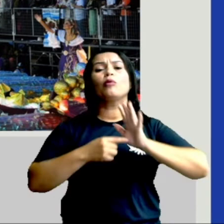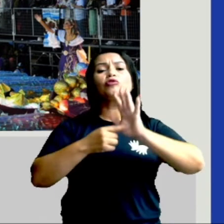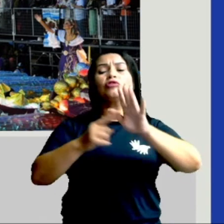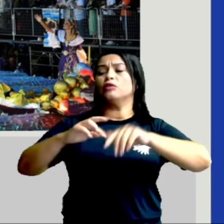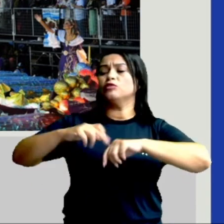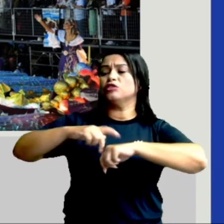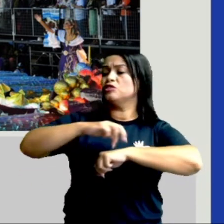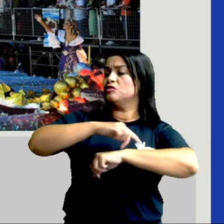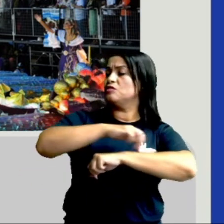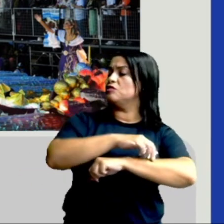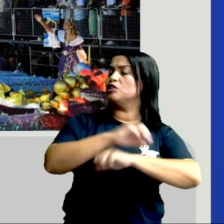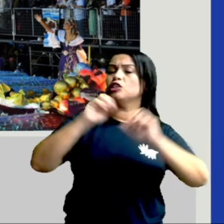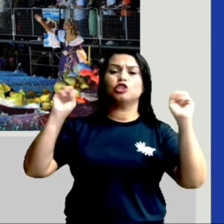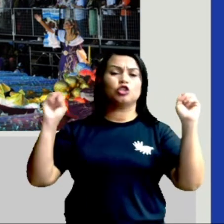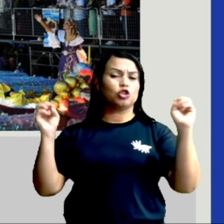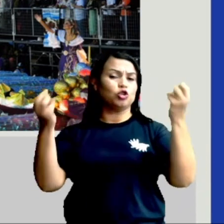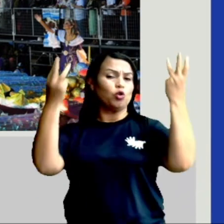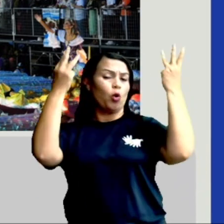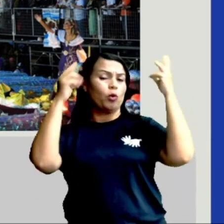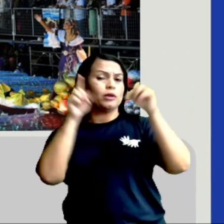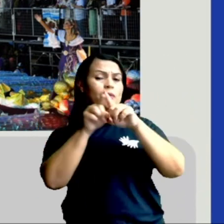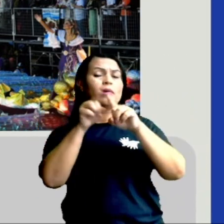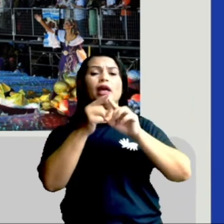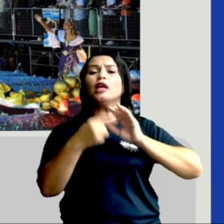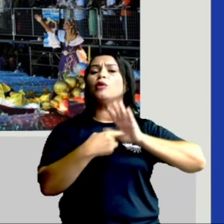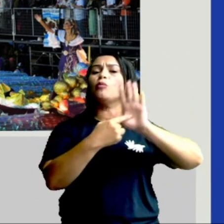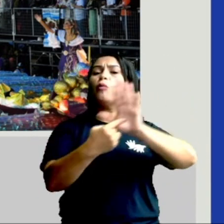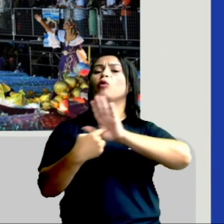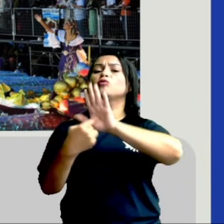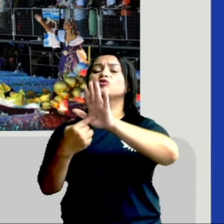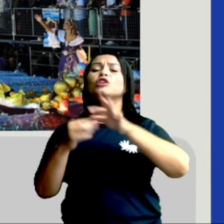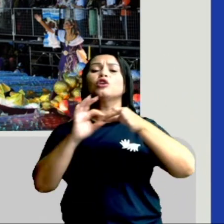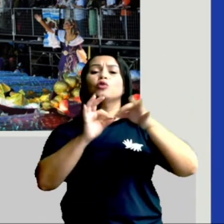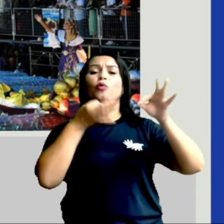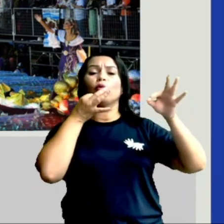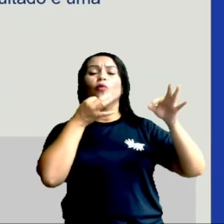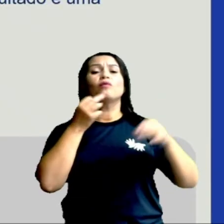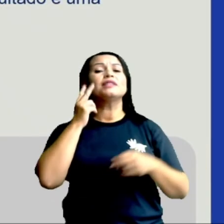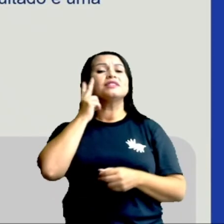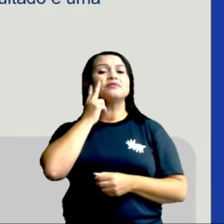desfiles, espetáculos regionais e exposição de uvas e vinhos.